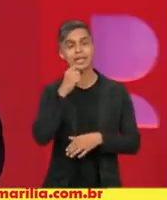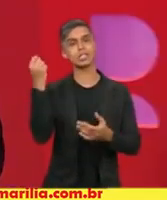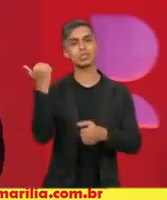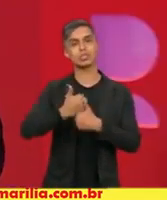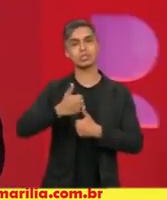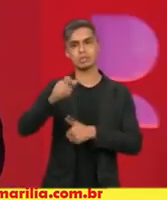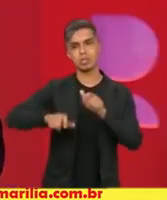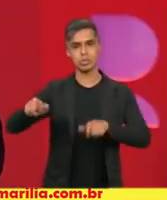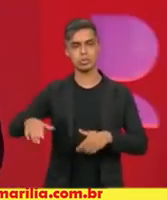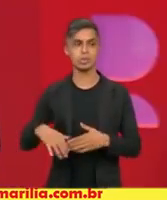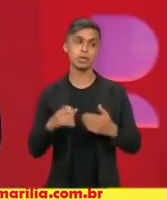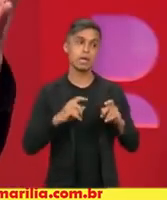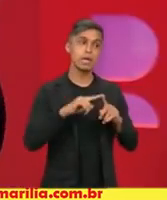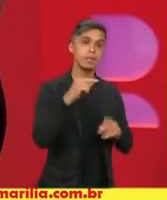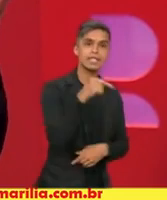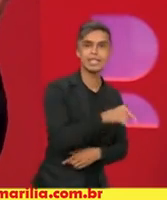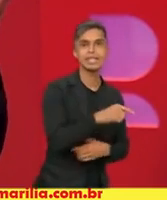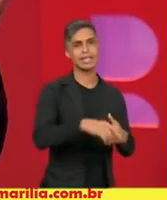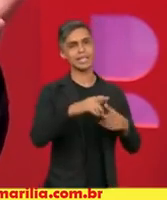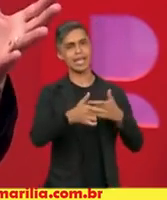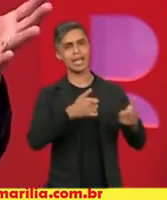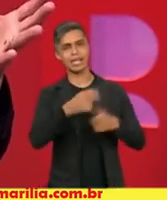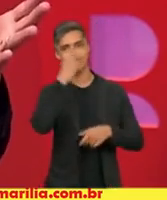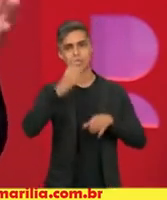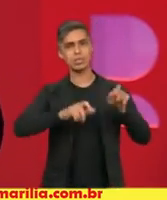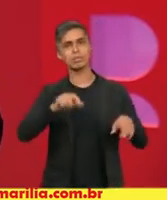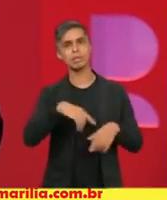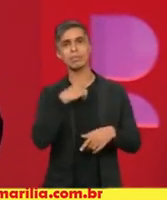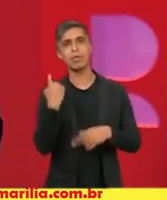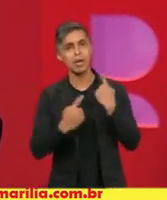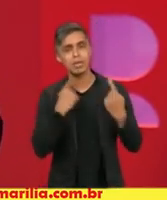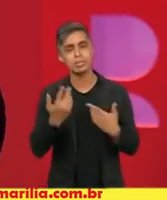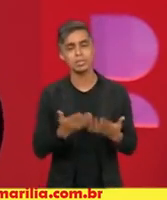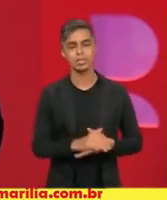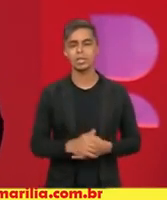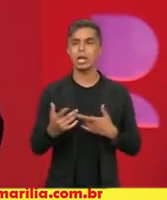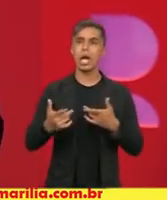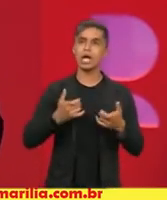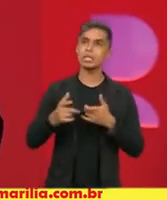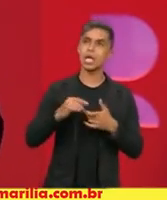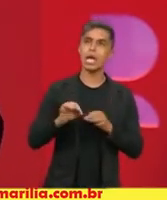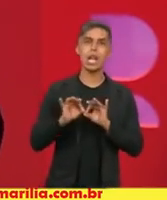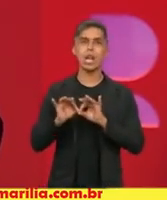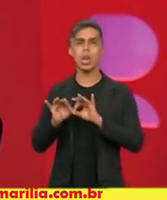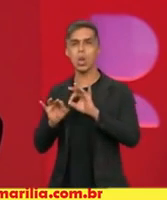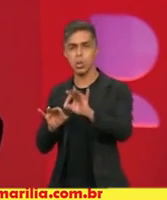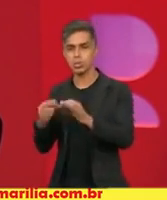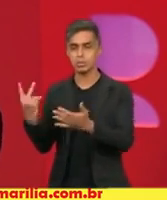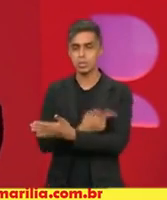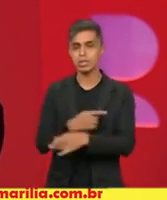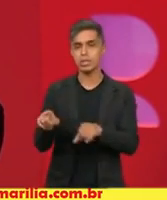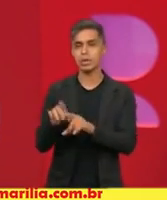da guerra, num Brasil enorme, as distâncias eram muito maiores no sentido da comunicação